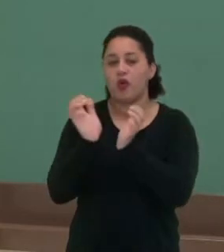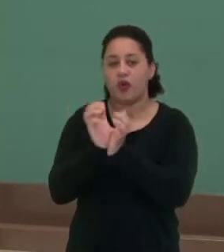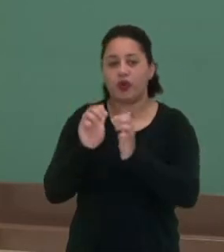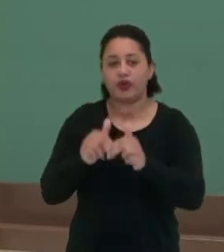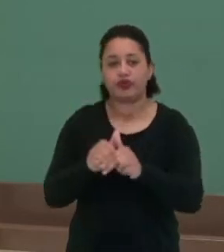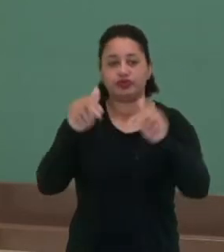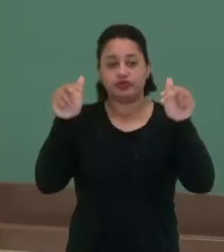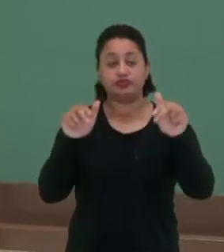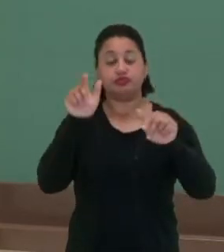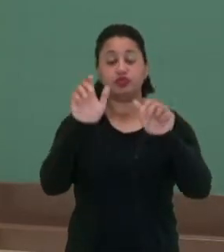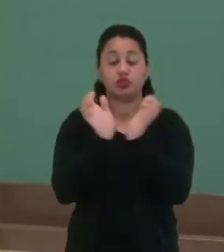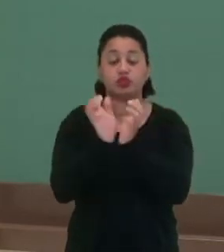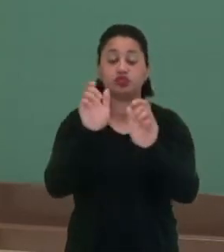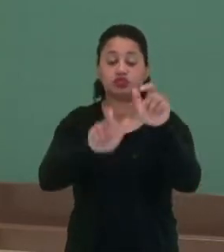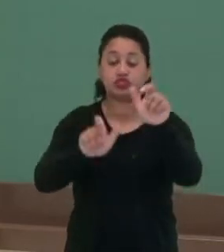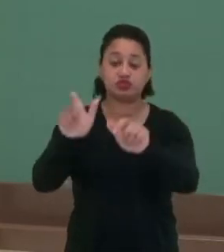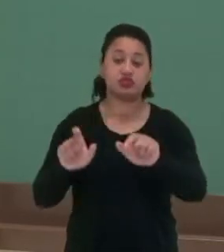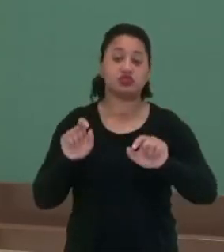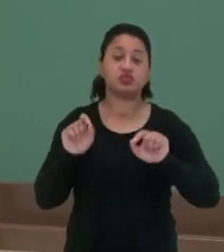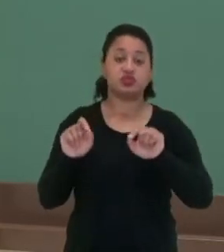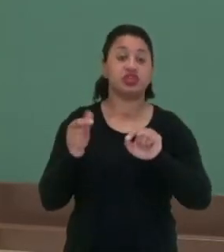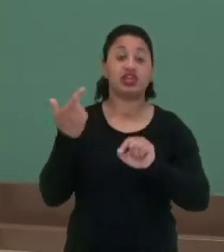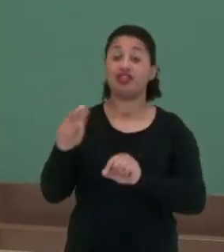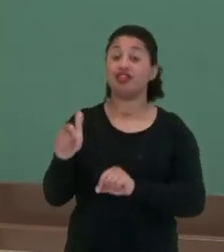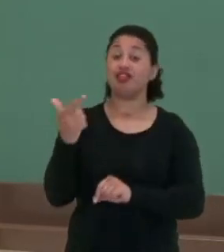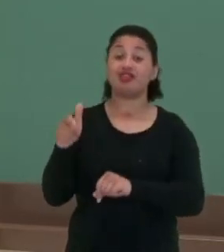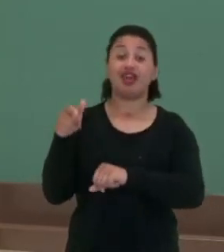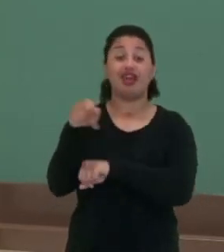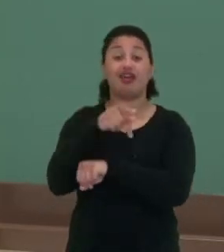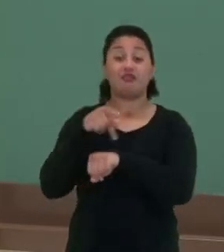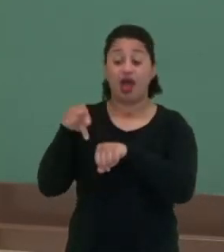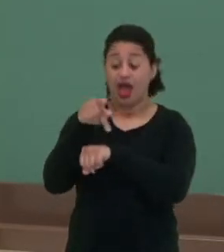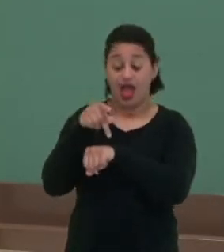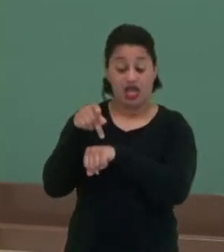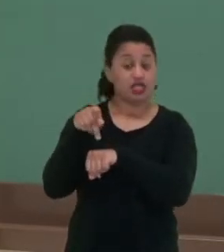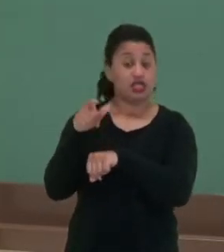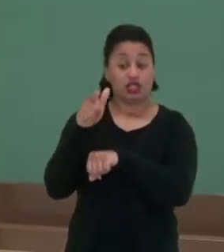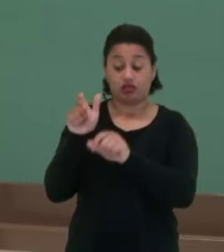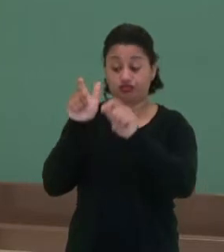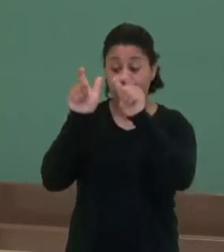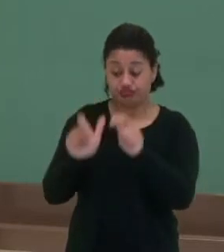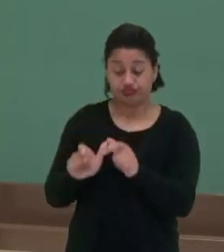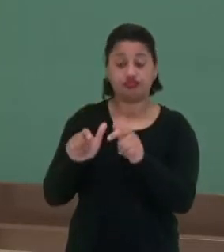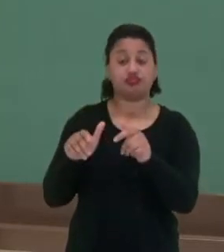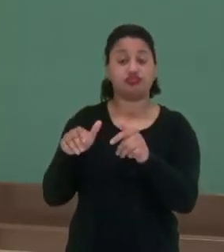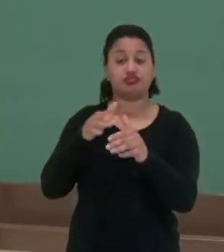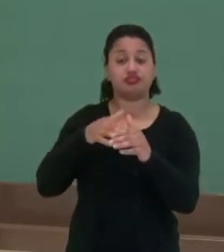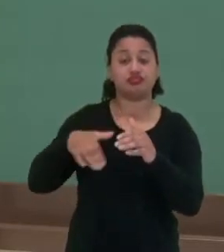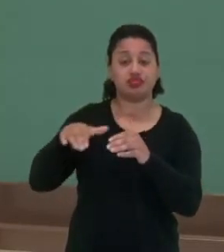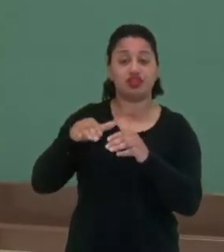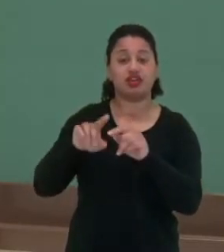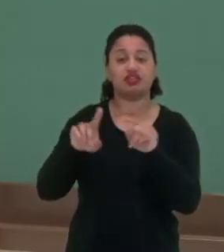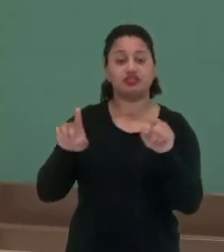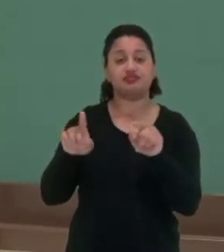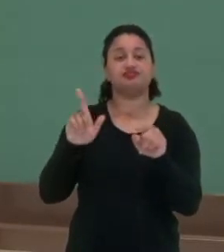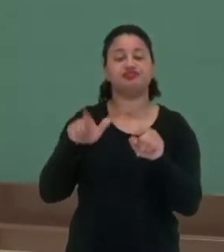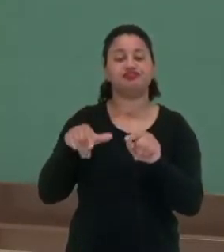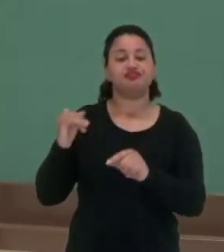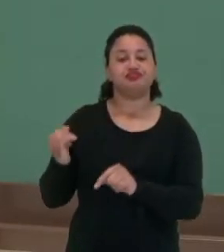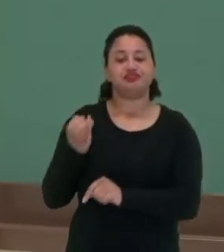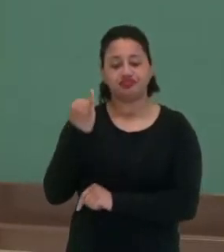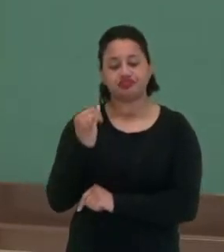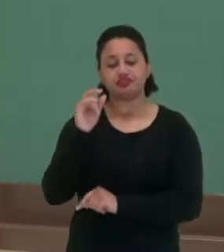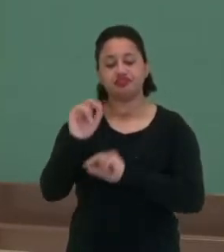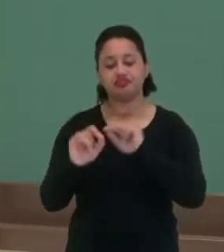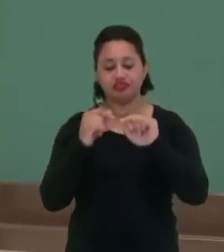um grupo de pessoas que não dispõem de um país, não dispõem de um território delimitado, mas que tem uma importância